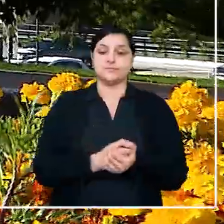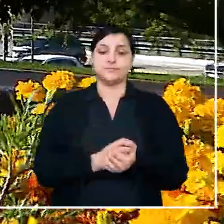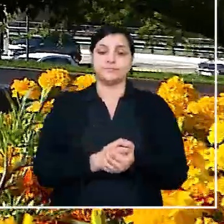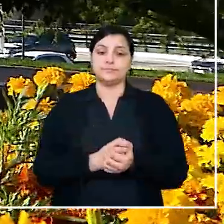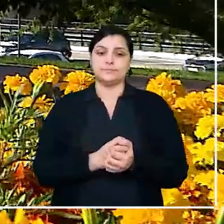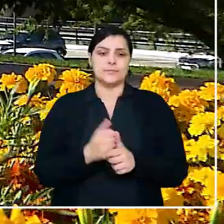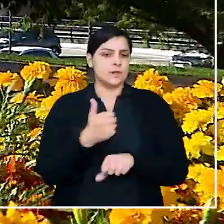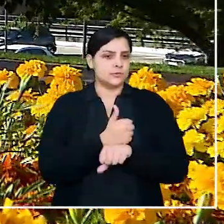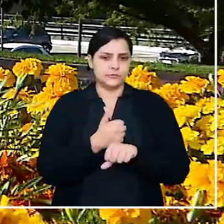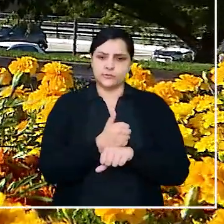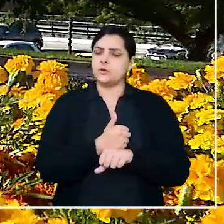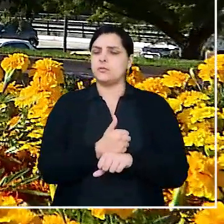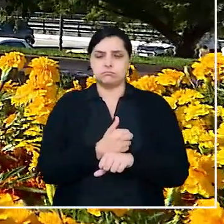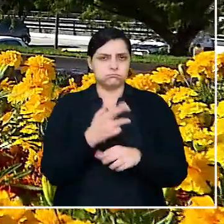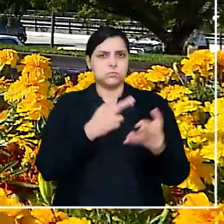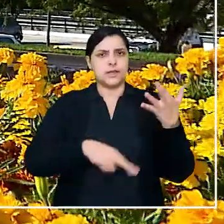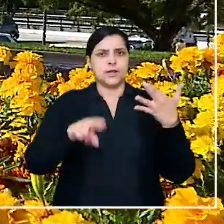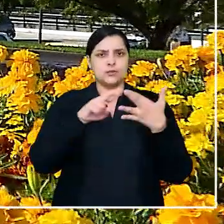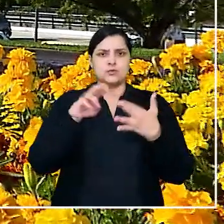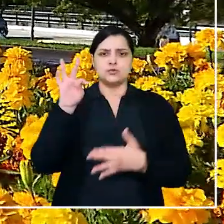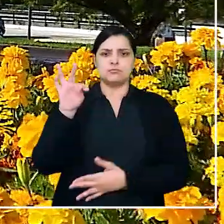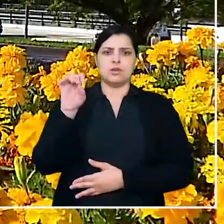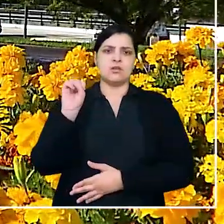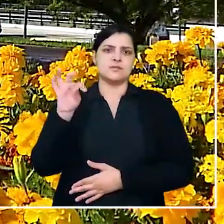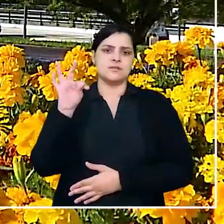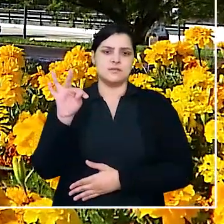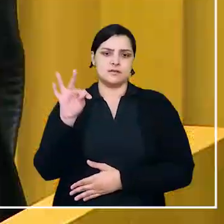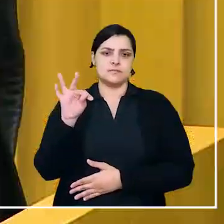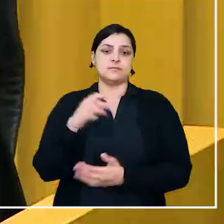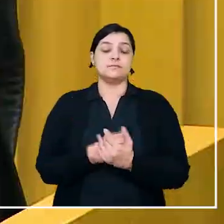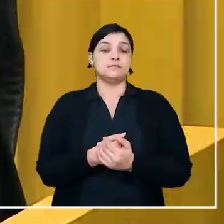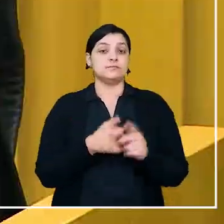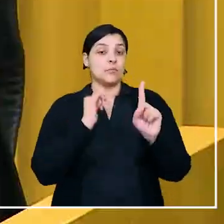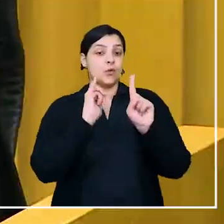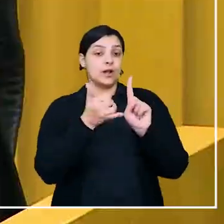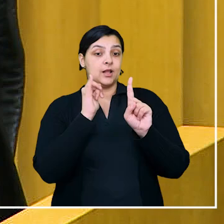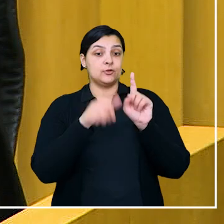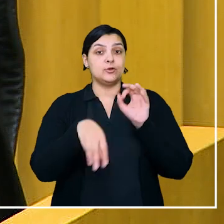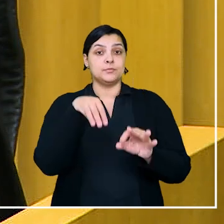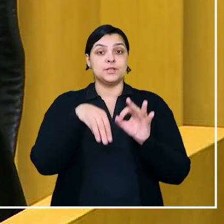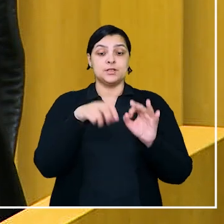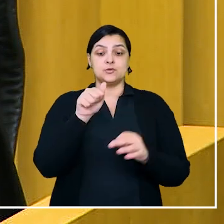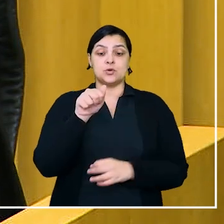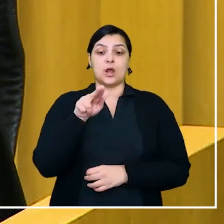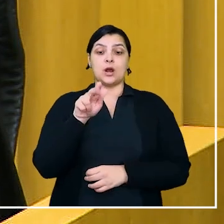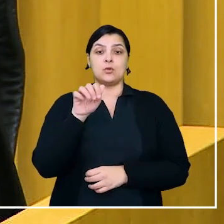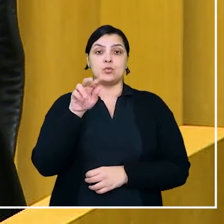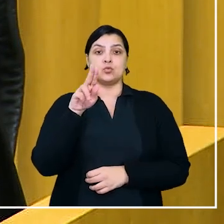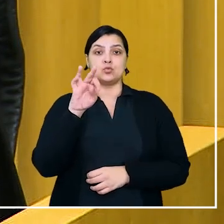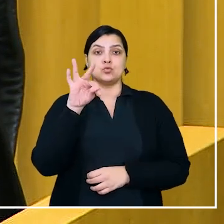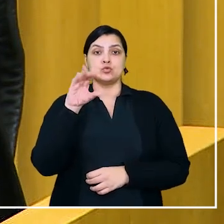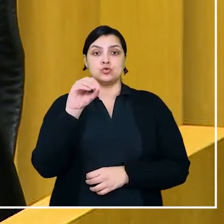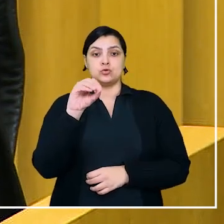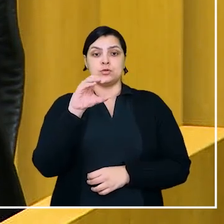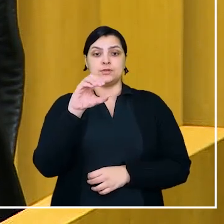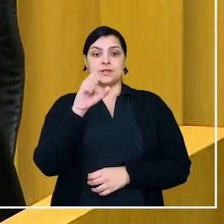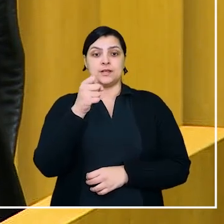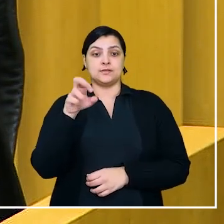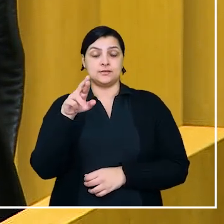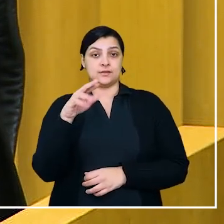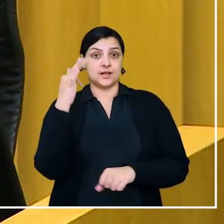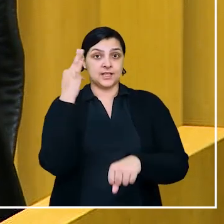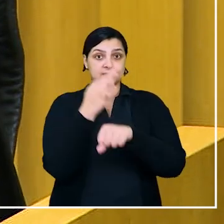A profissional entrou com recurso no Tribunal Superior do Trabalho. O relator do caso, o ministro Augusto César, explicou que as